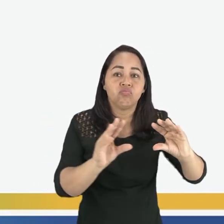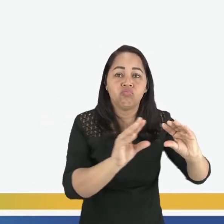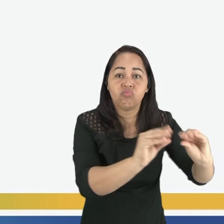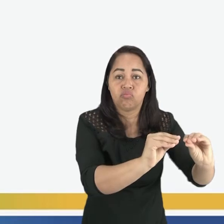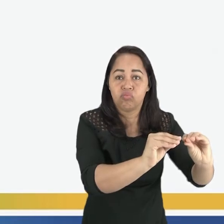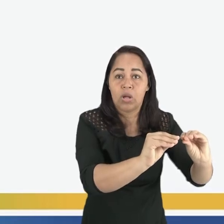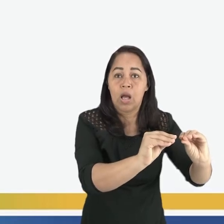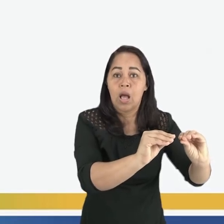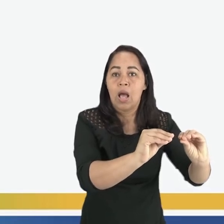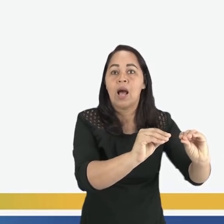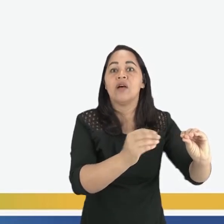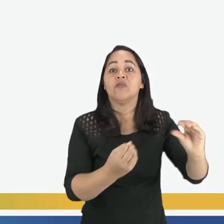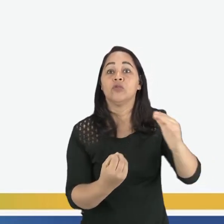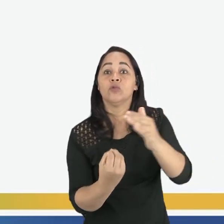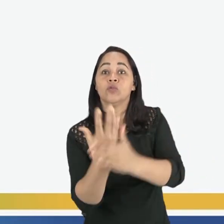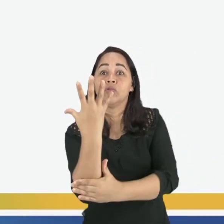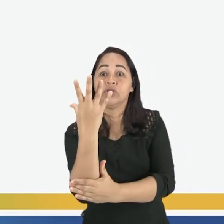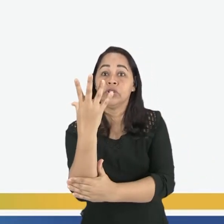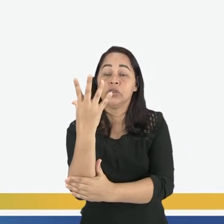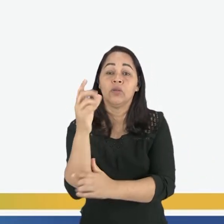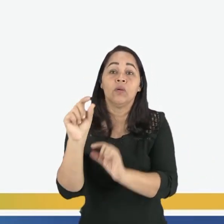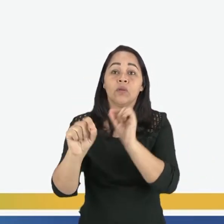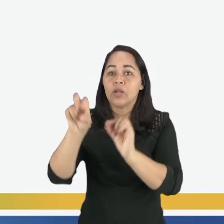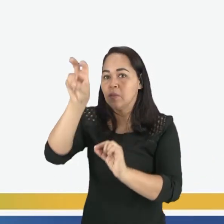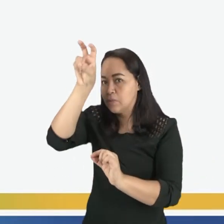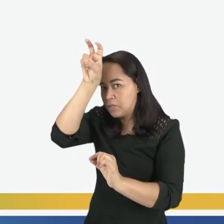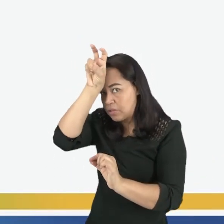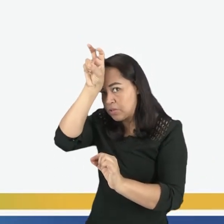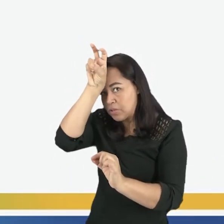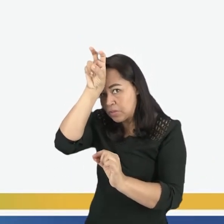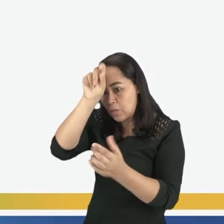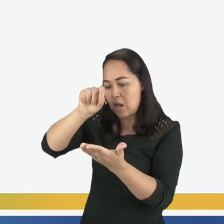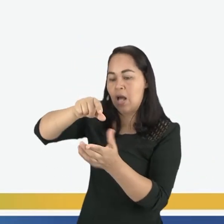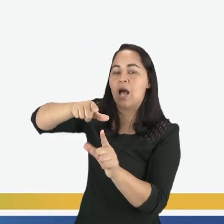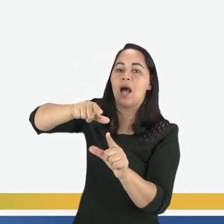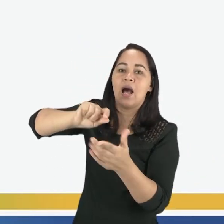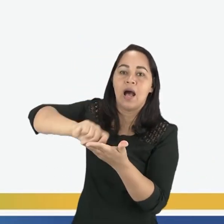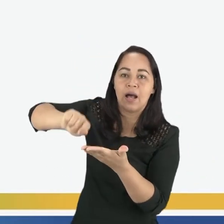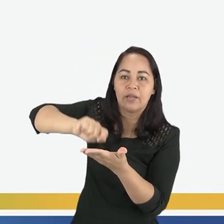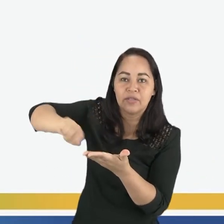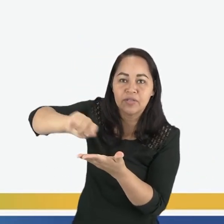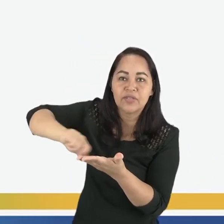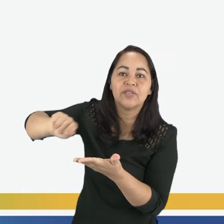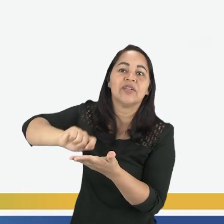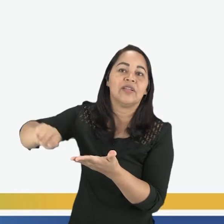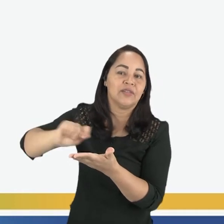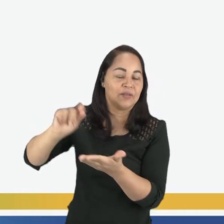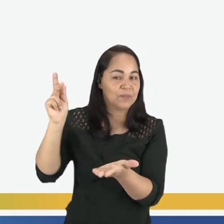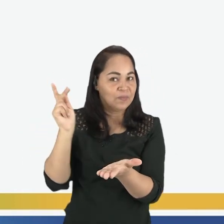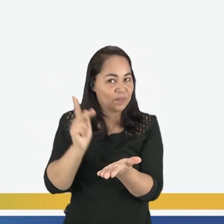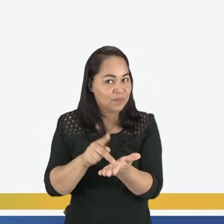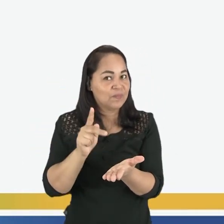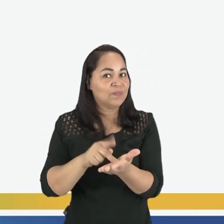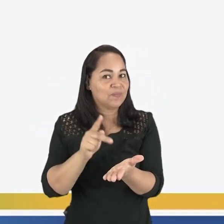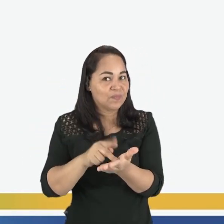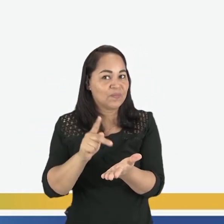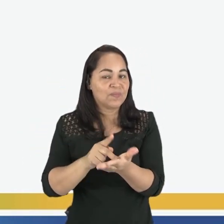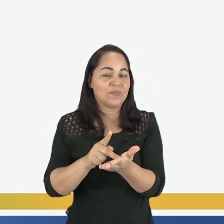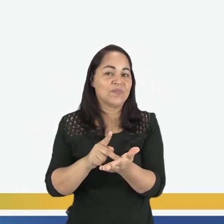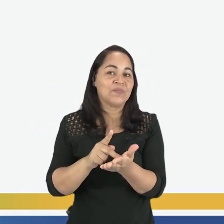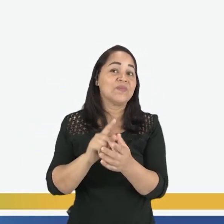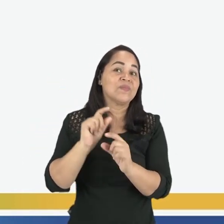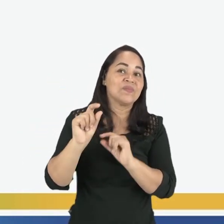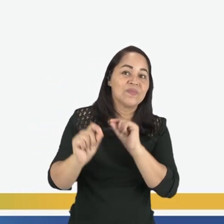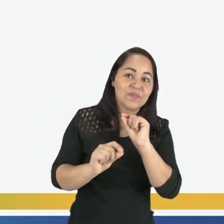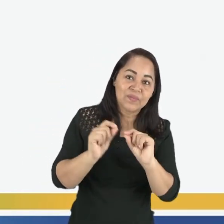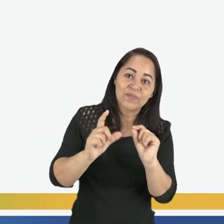escrita desenvolvida pelos egípcios. Assim, a forma de escrita e a língua sofreram mudanças visíveis. Logo,